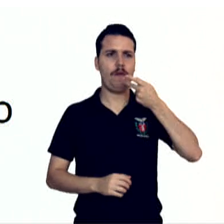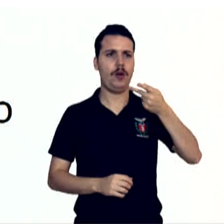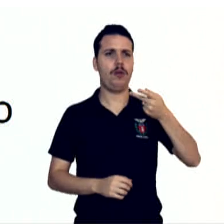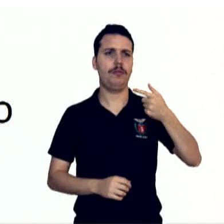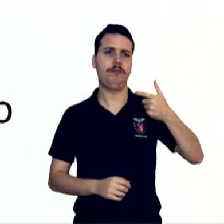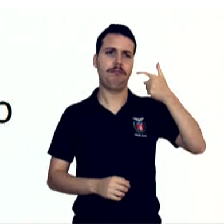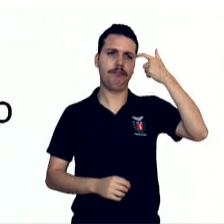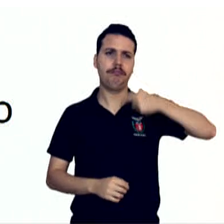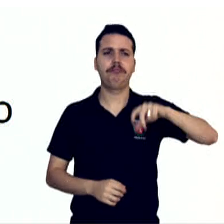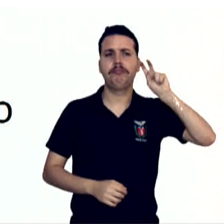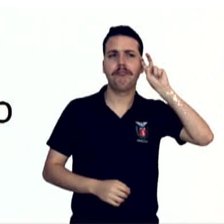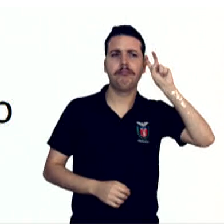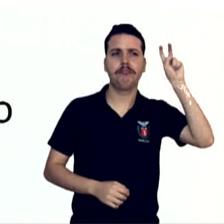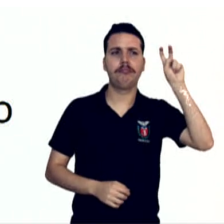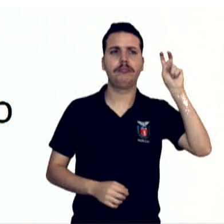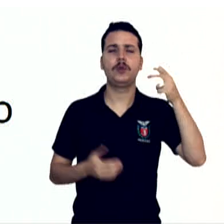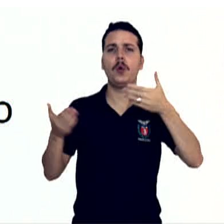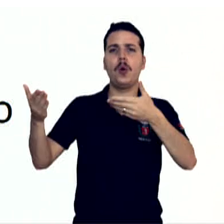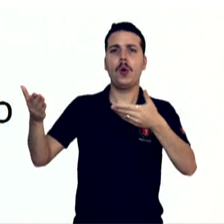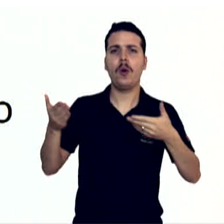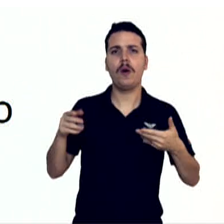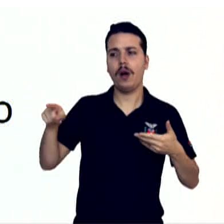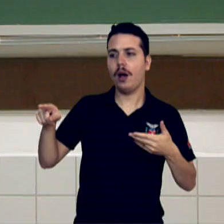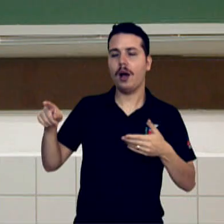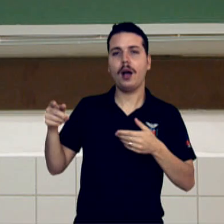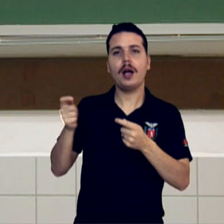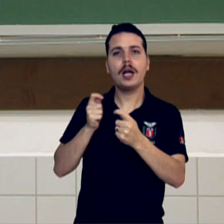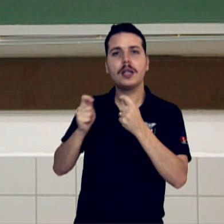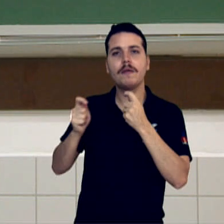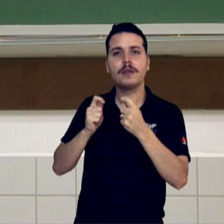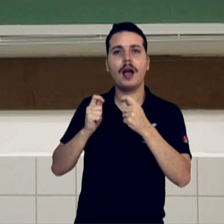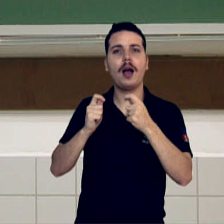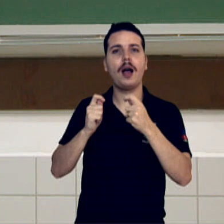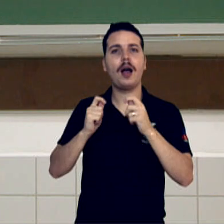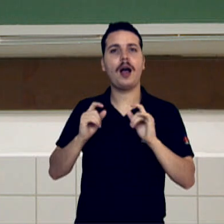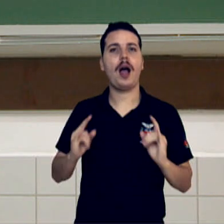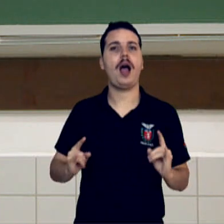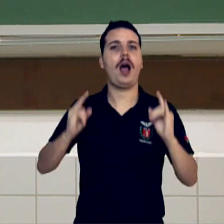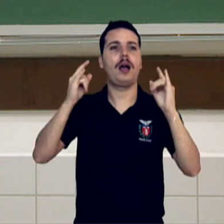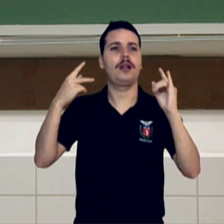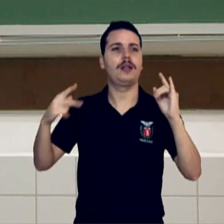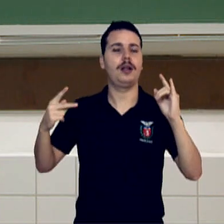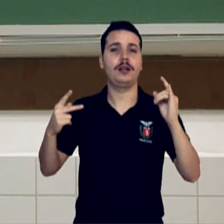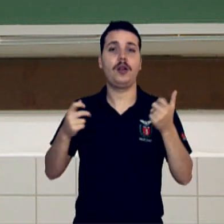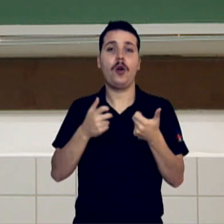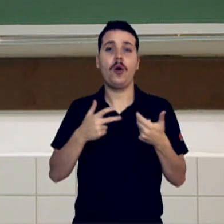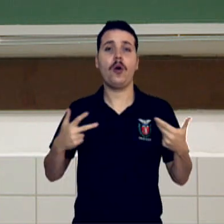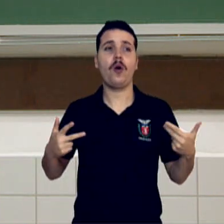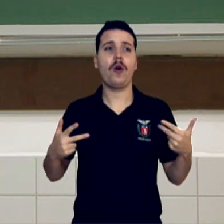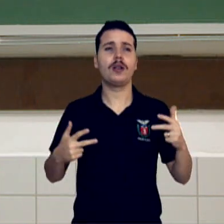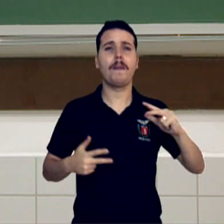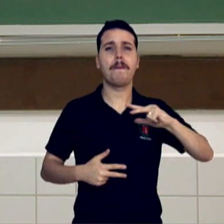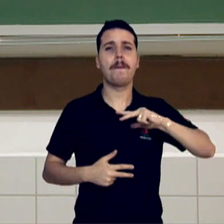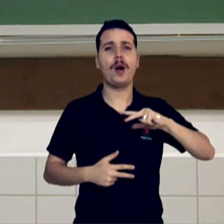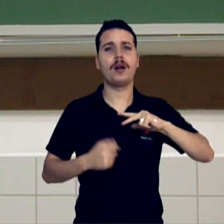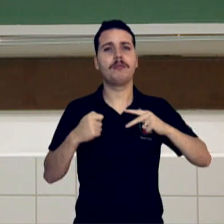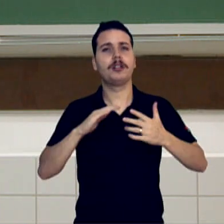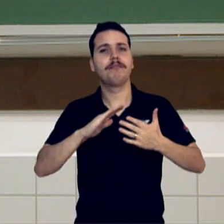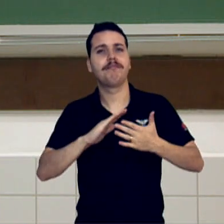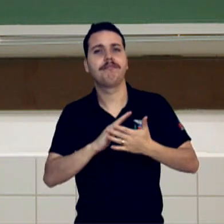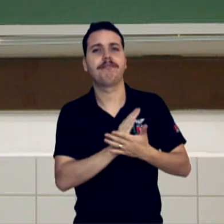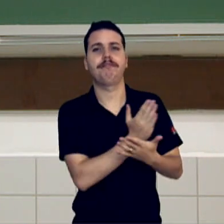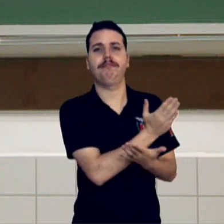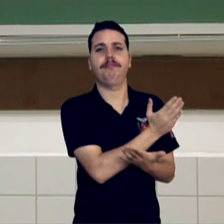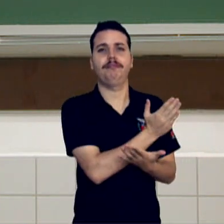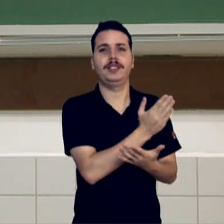para entrevistá-la no apartamento dele. Veja, situações pessoais devem ser deixadas de lado